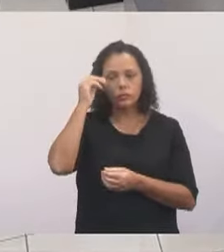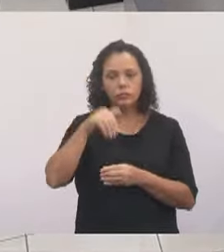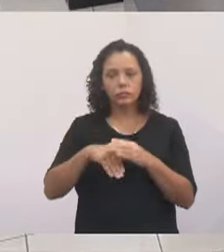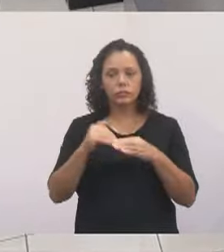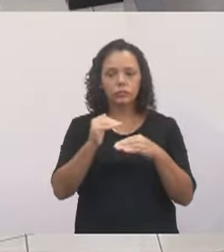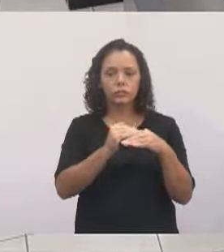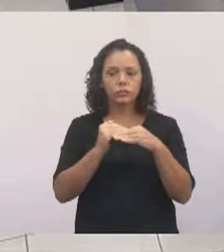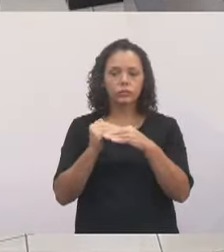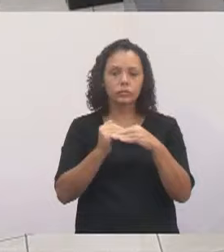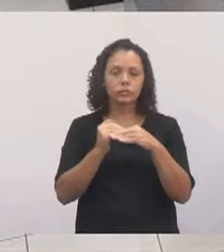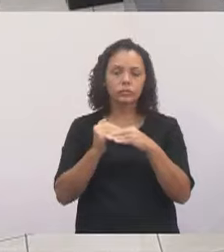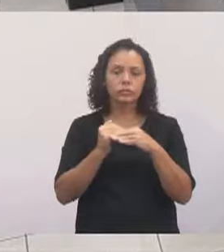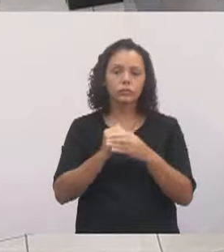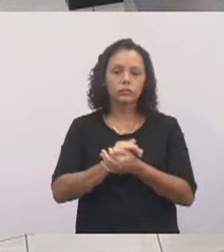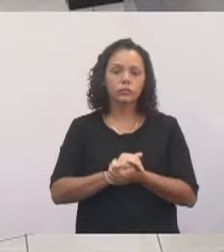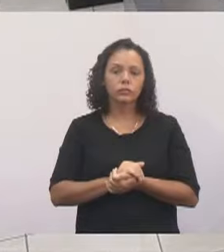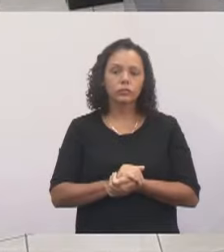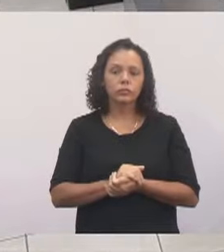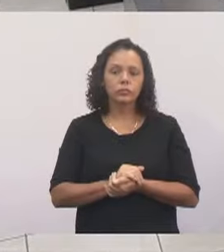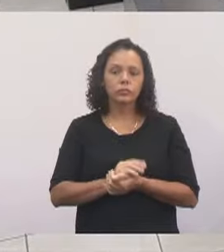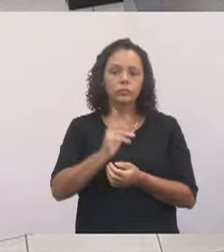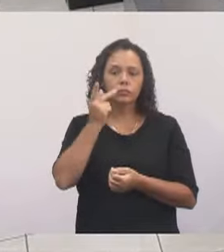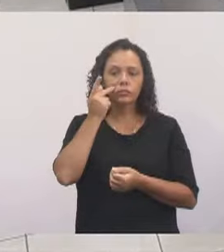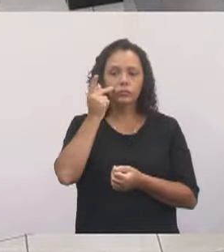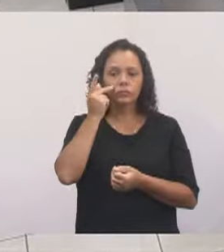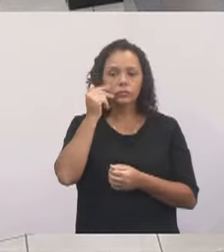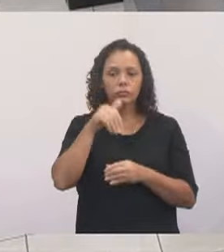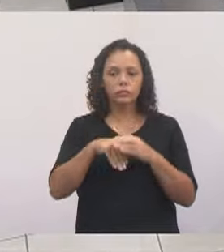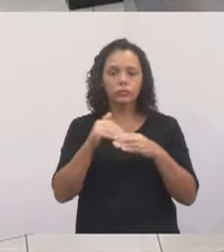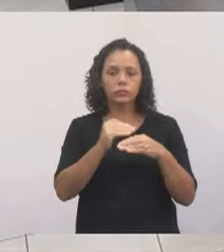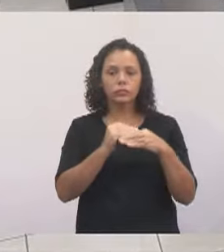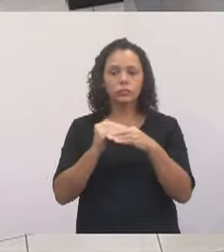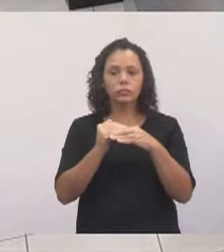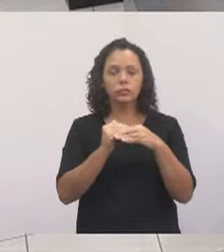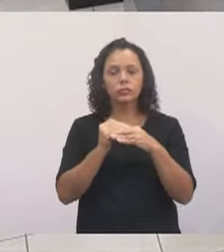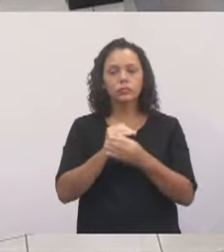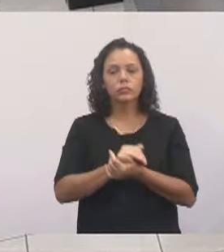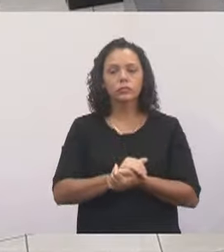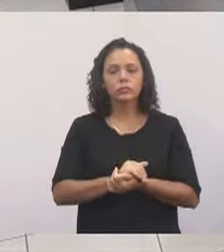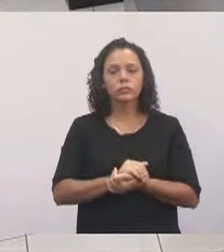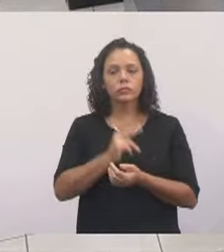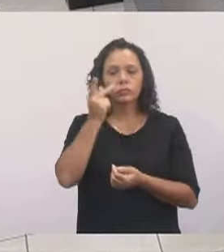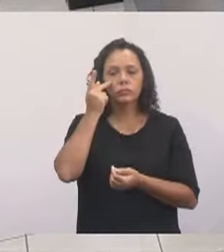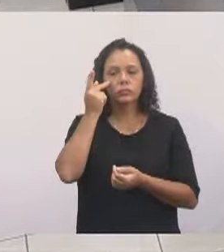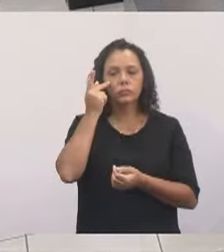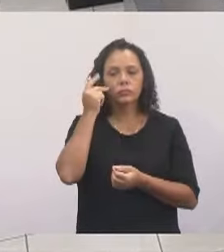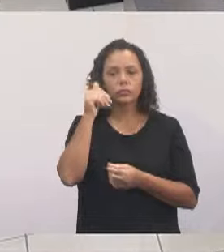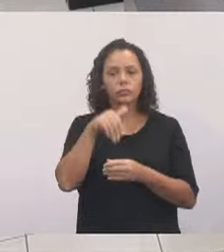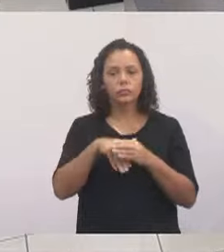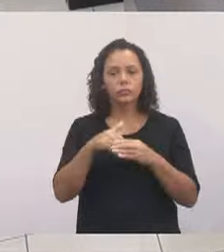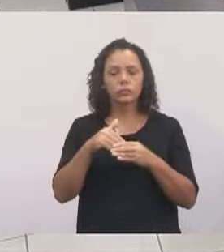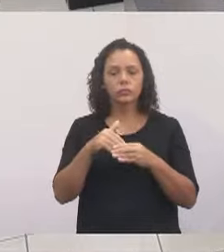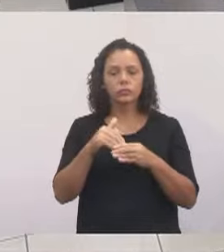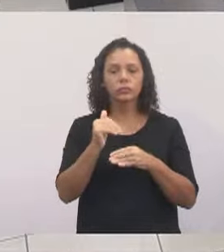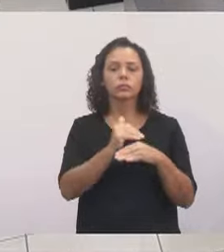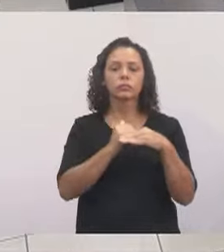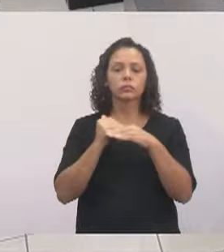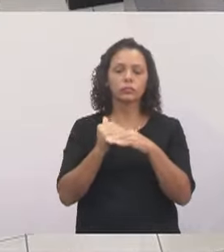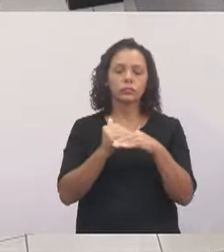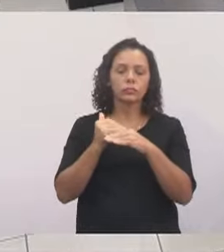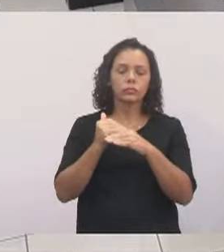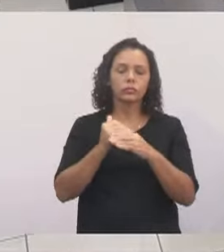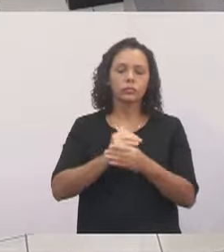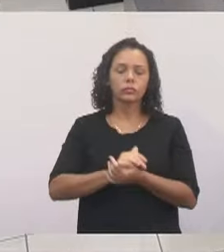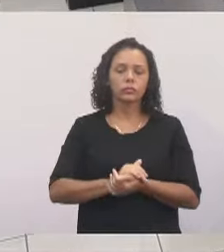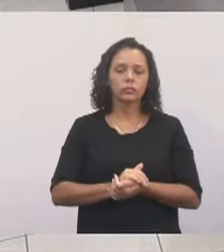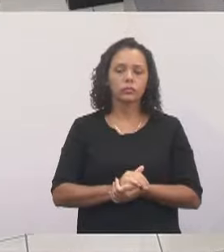Amélia? Favorável. Como vota o vereador Paulinho do Esporte? Favorável. Como vota o vereador Paulinho dos Condutores? Favorável.